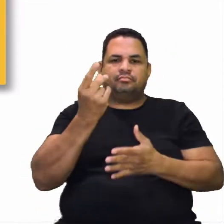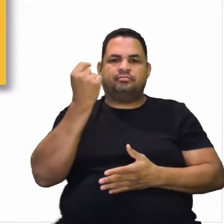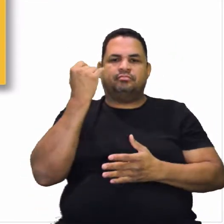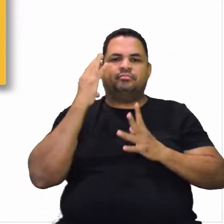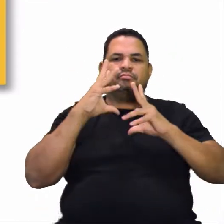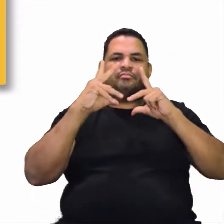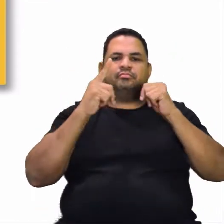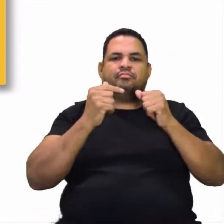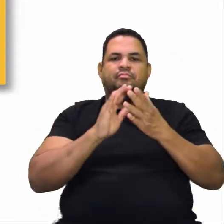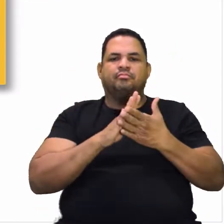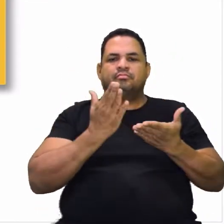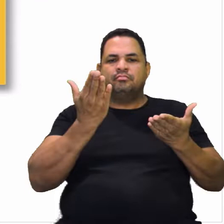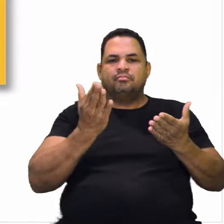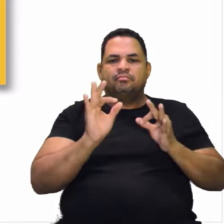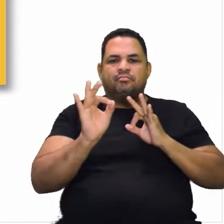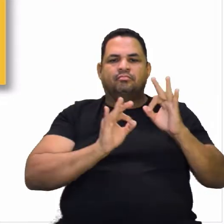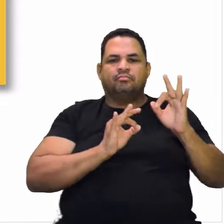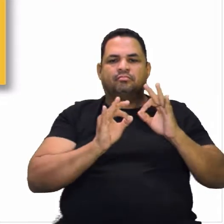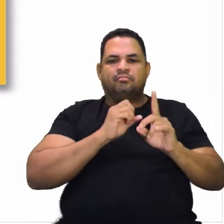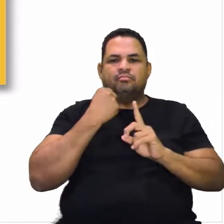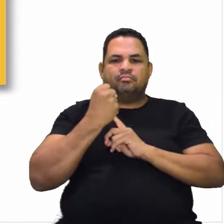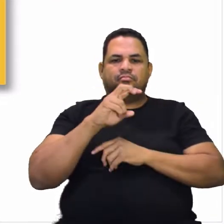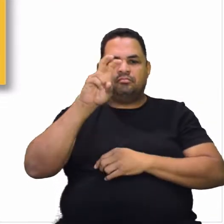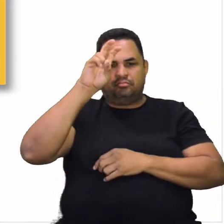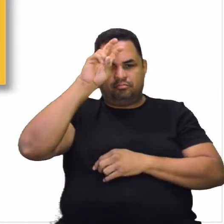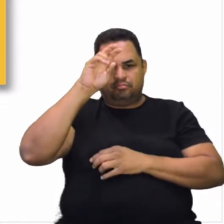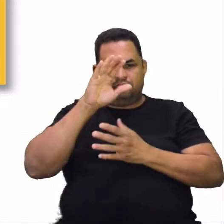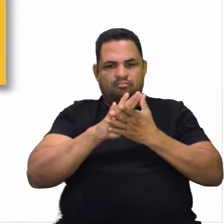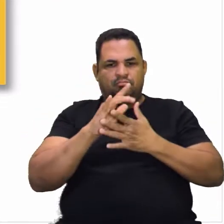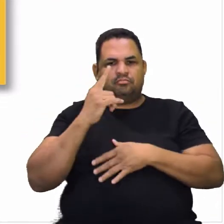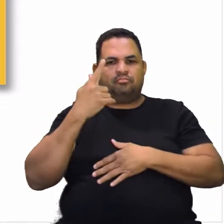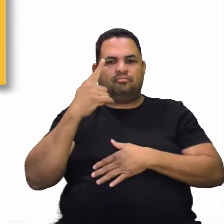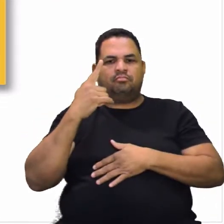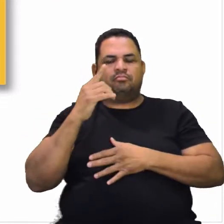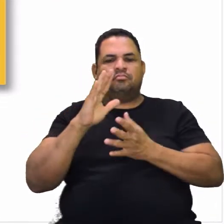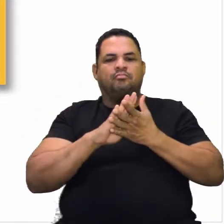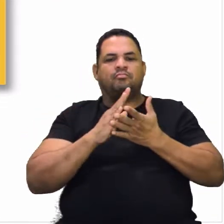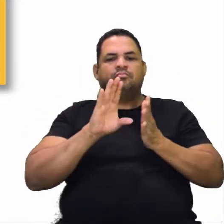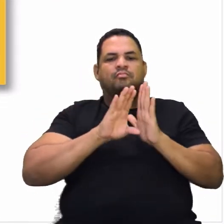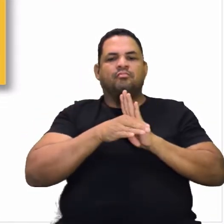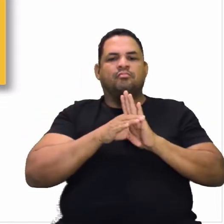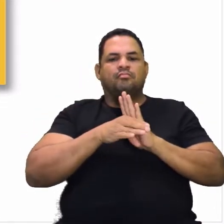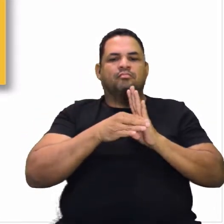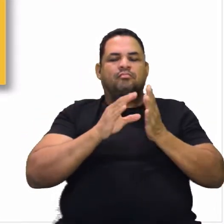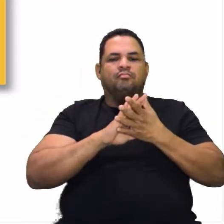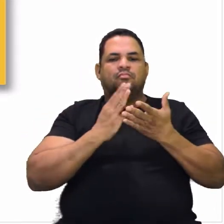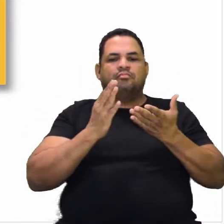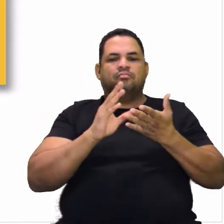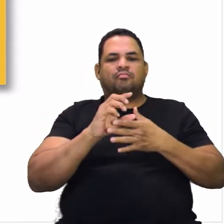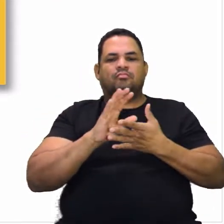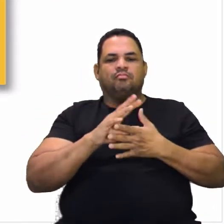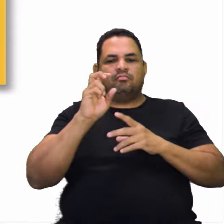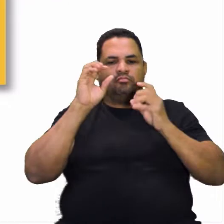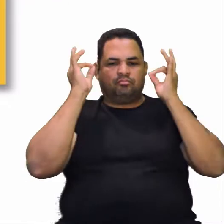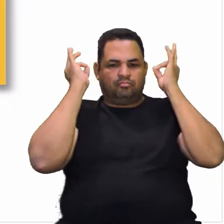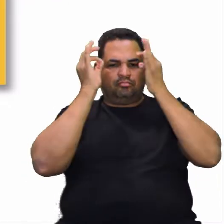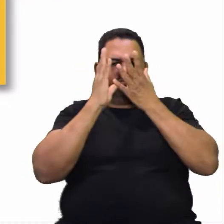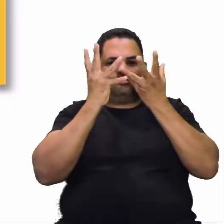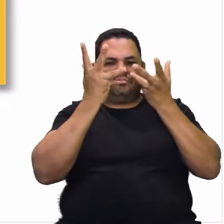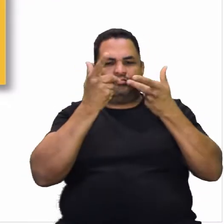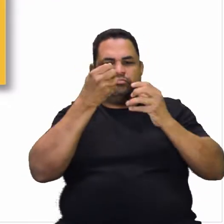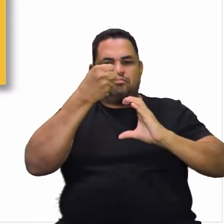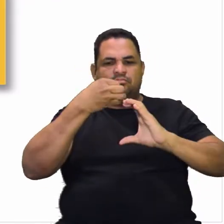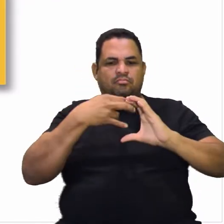esses pontos, a organização da sociedade grega, a geografia grega, o conceito grego de beleza,